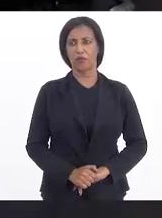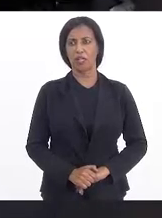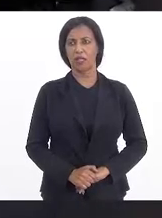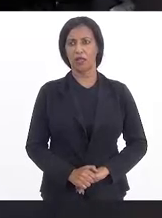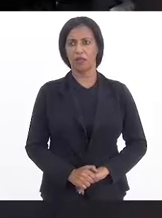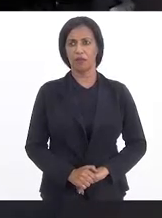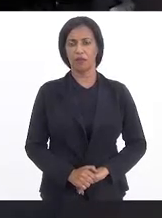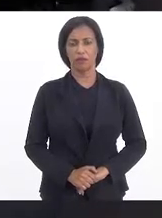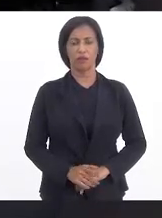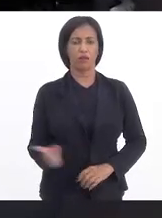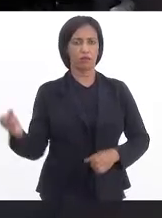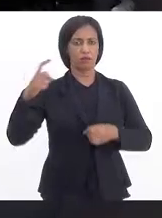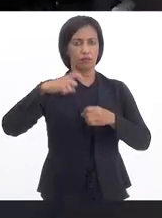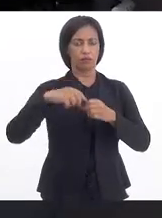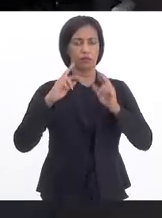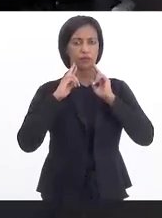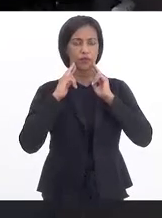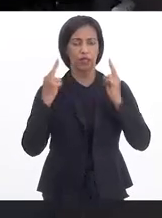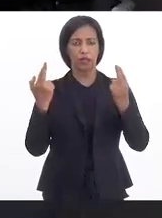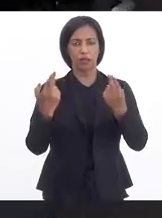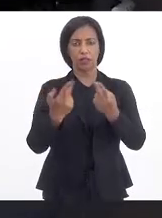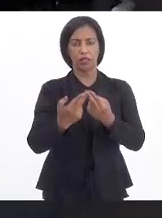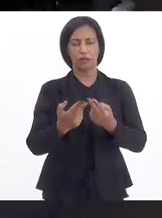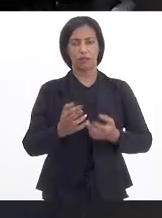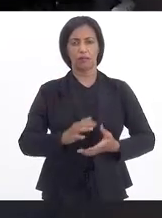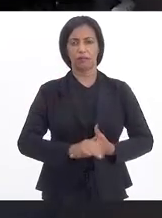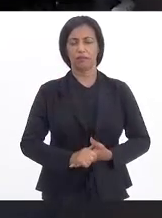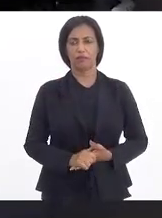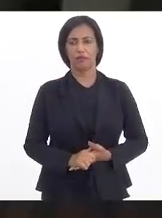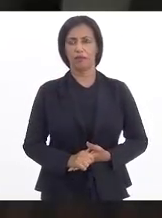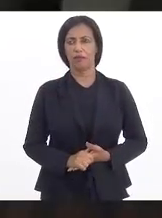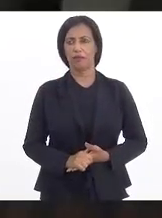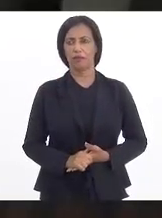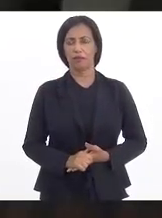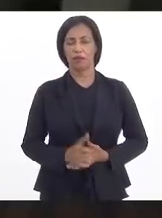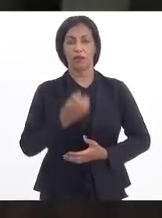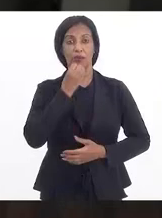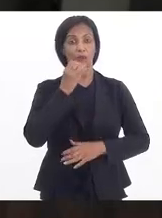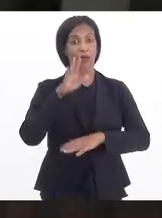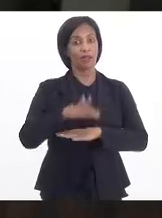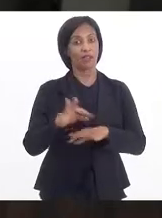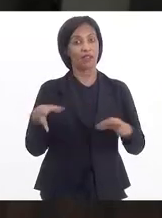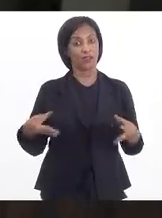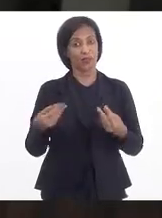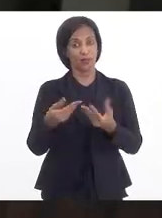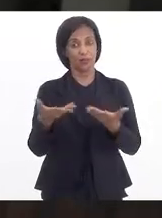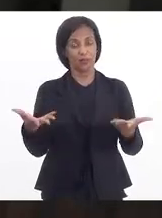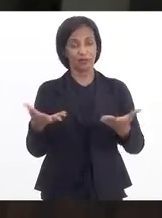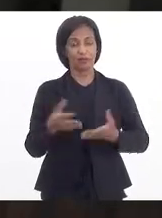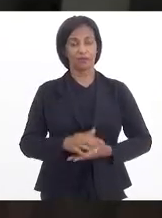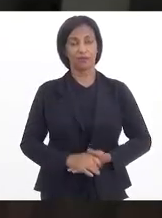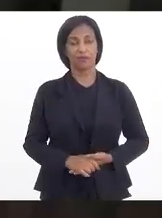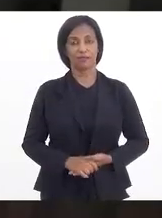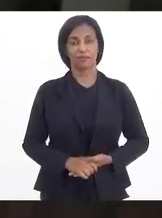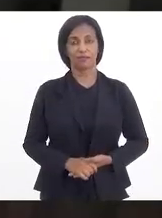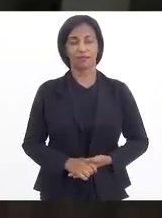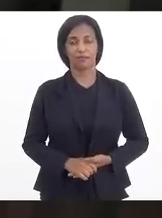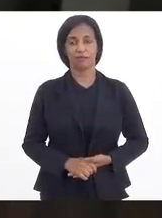e está aberta a sessão Oi boa tarde a todas e todos